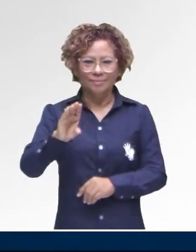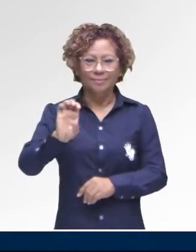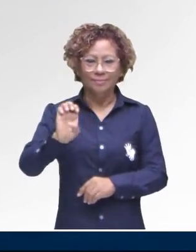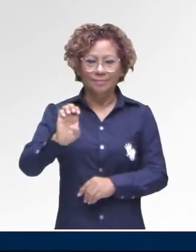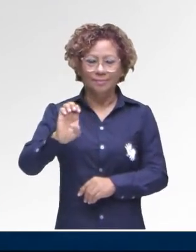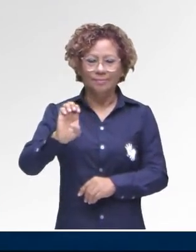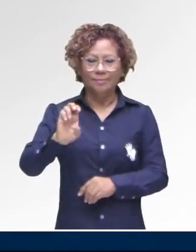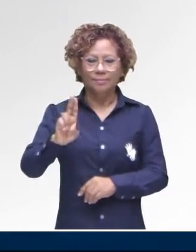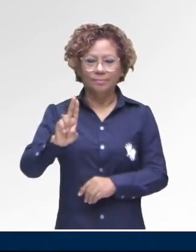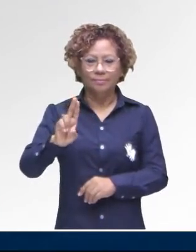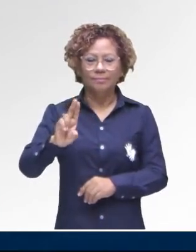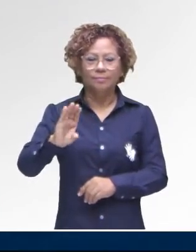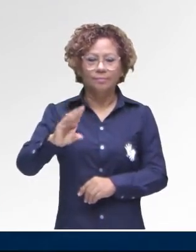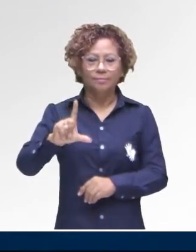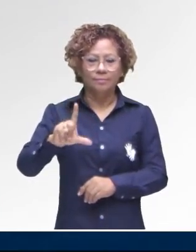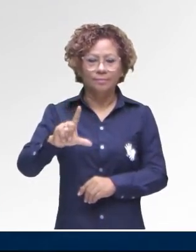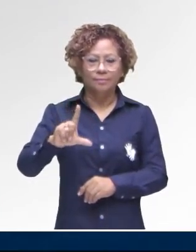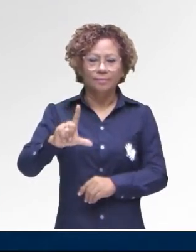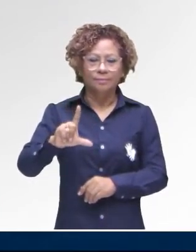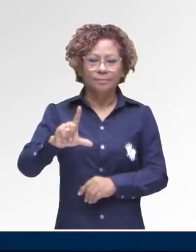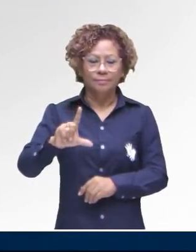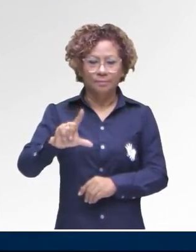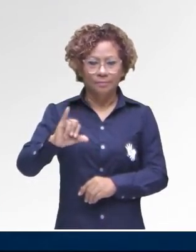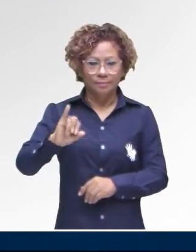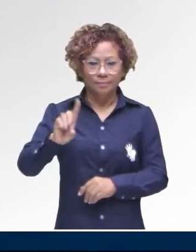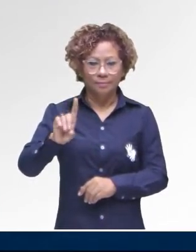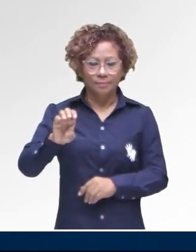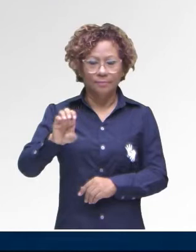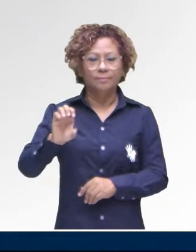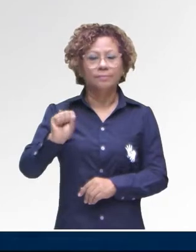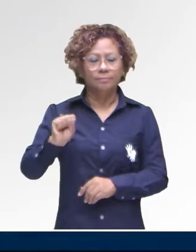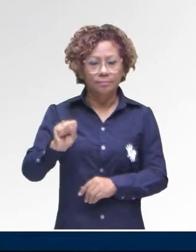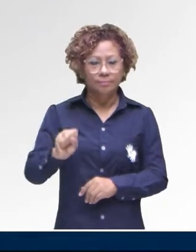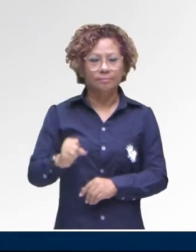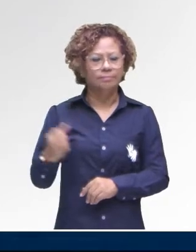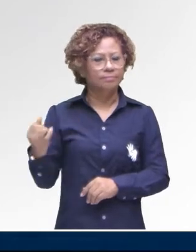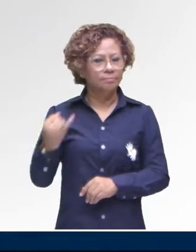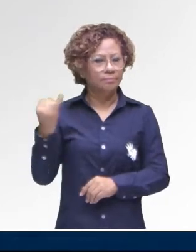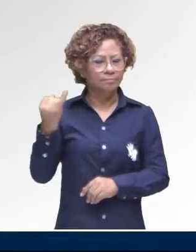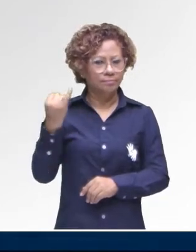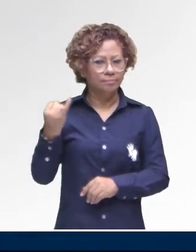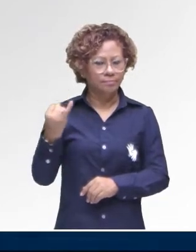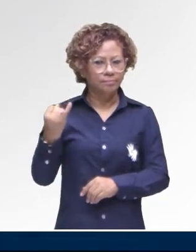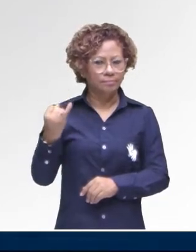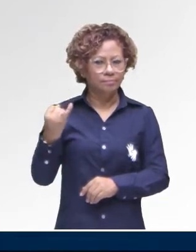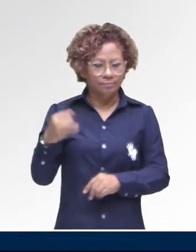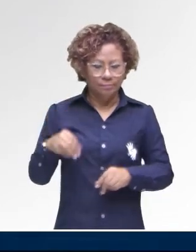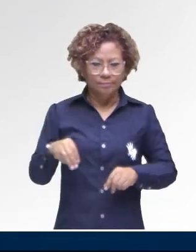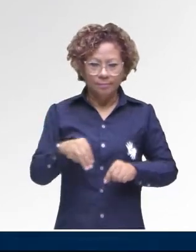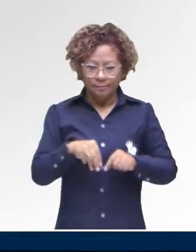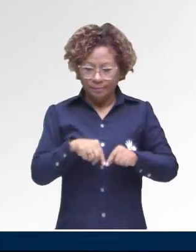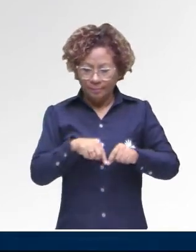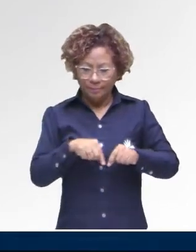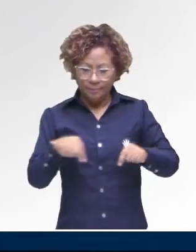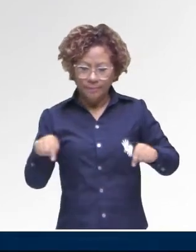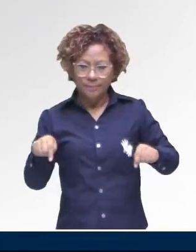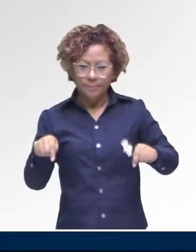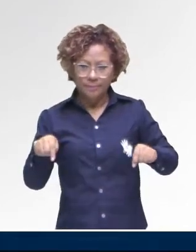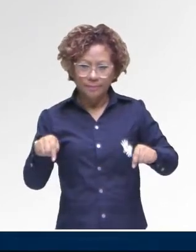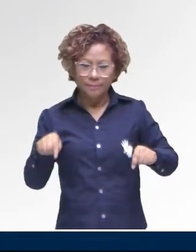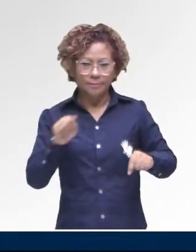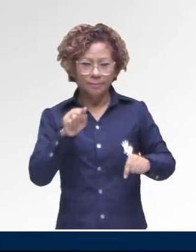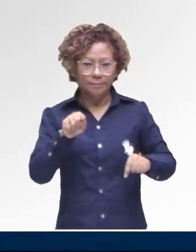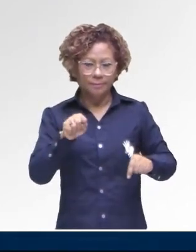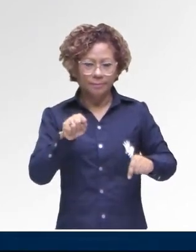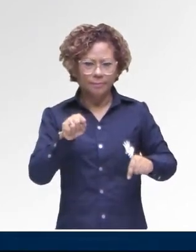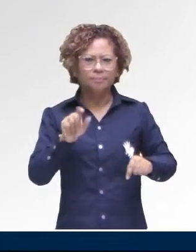ponto, reta e plano são considerados noções primitivas. O que isso